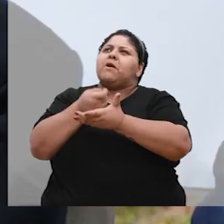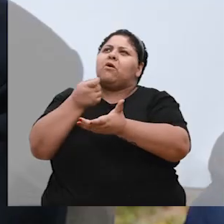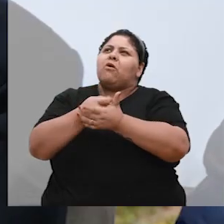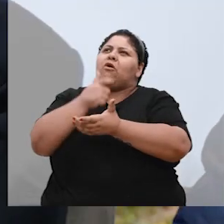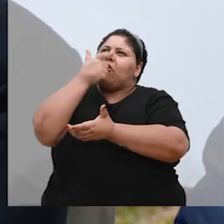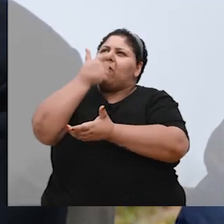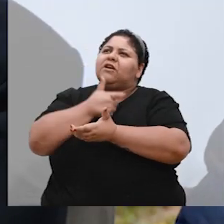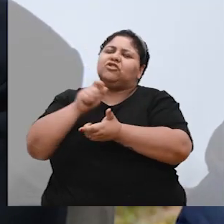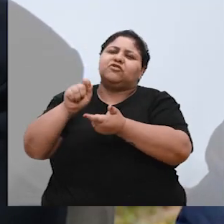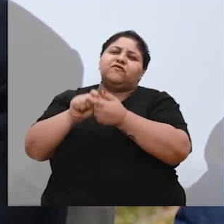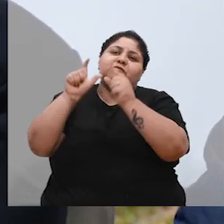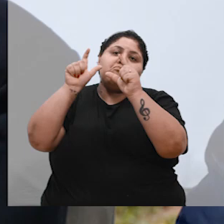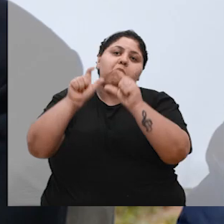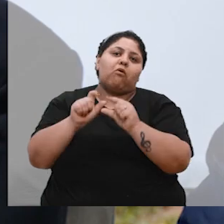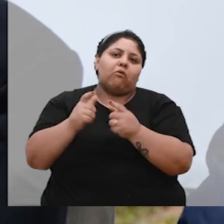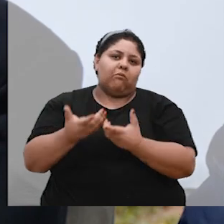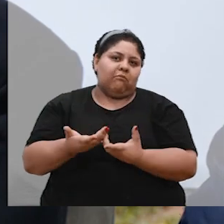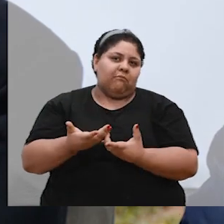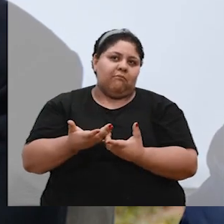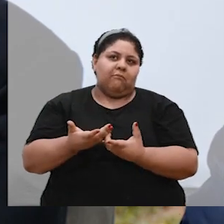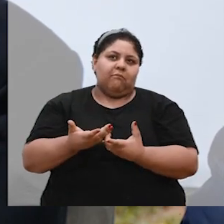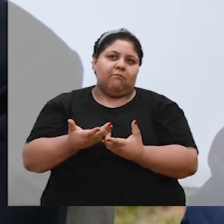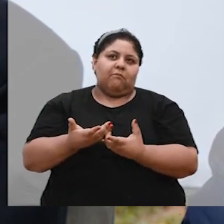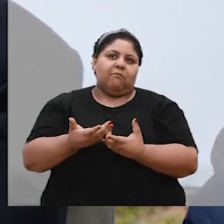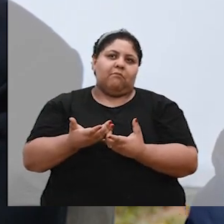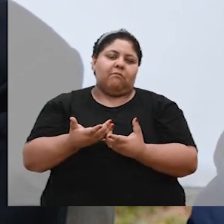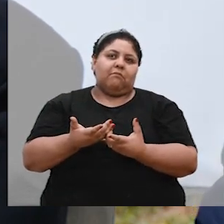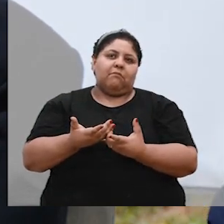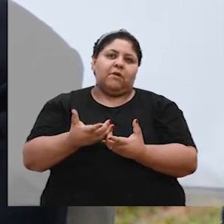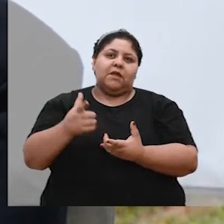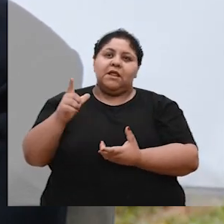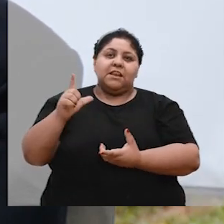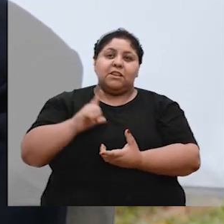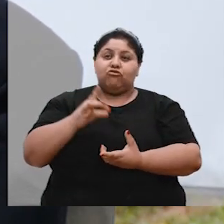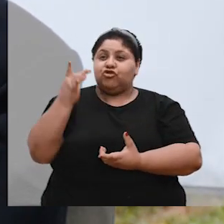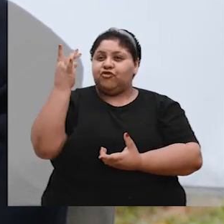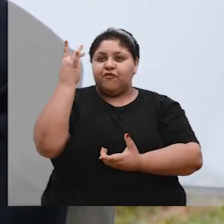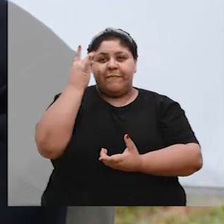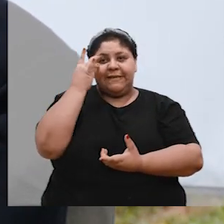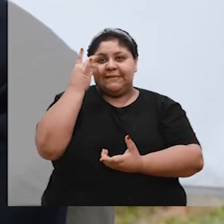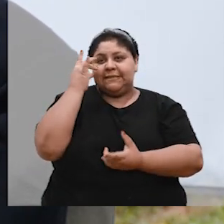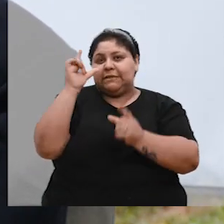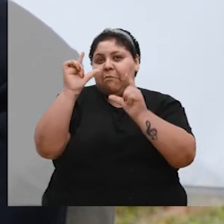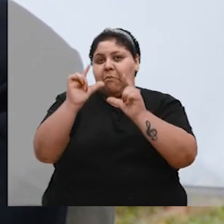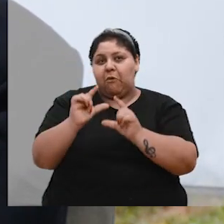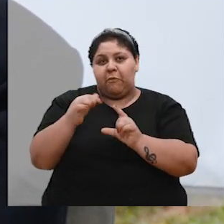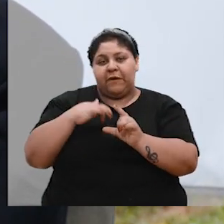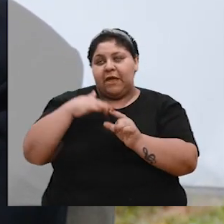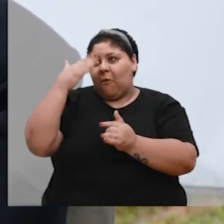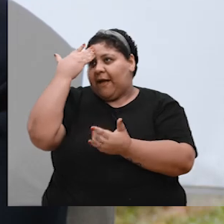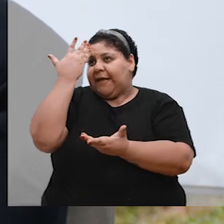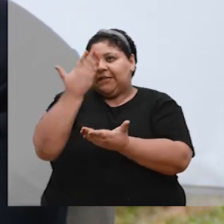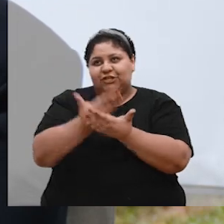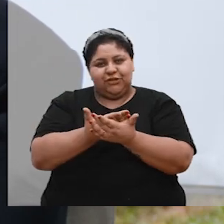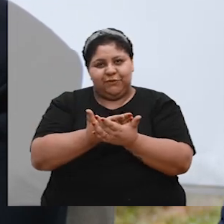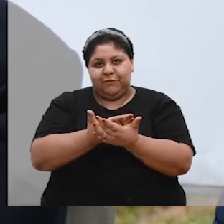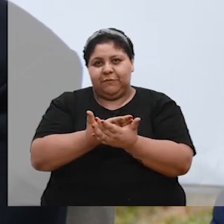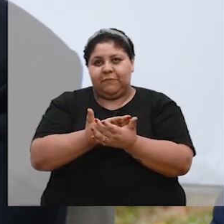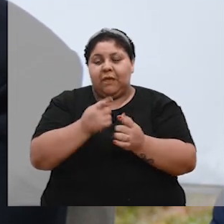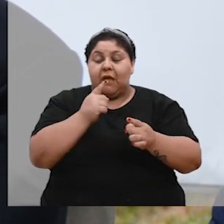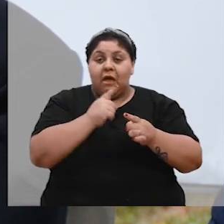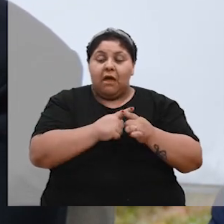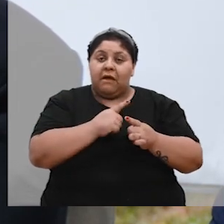que eu fiz pouco. Marquei pouca presença no meu conceito, no meu entendimento.